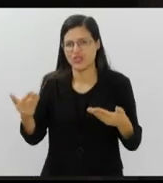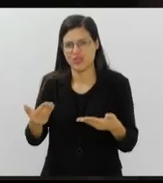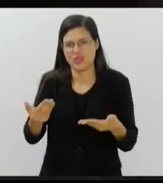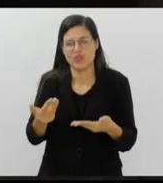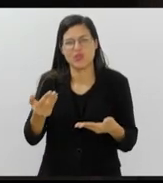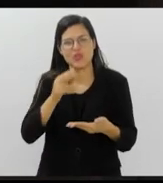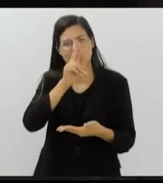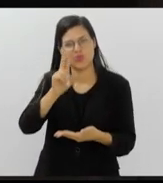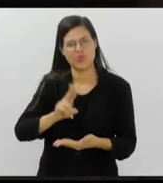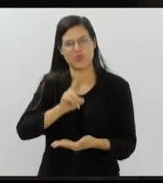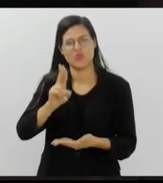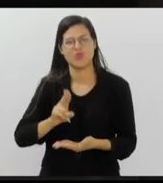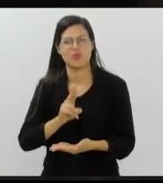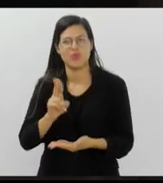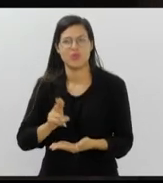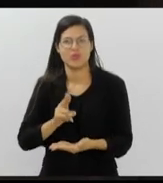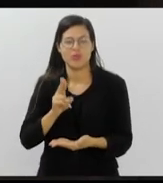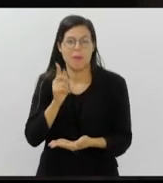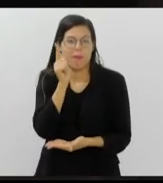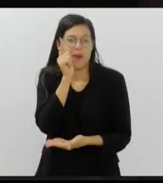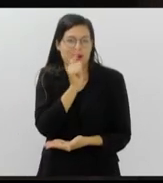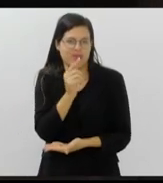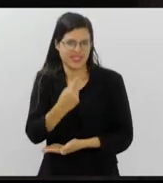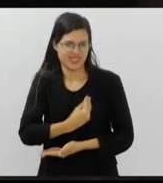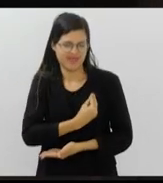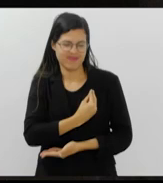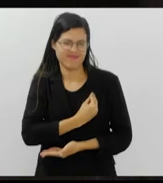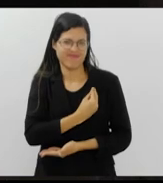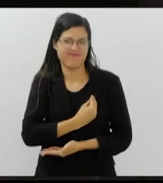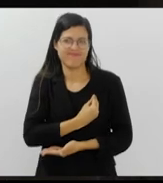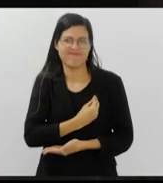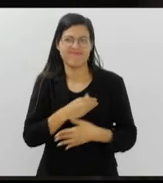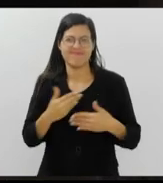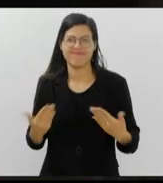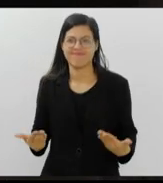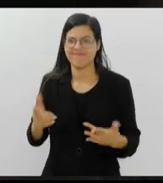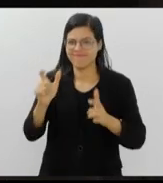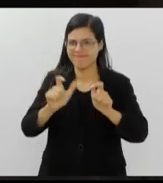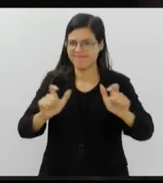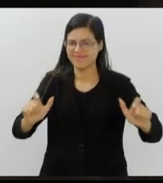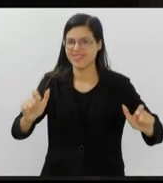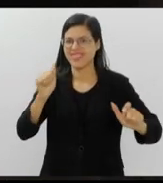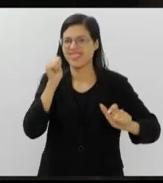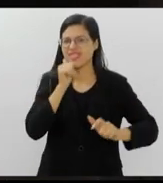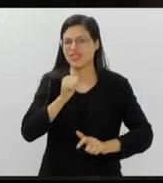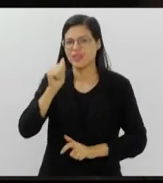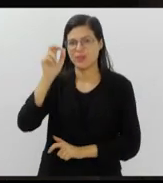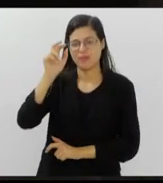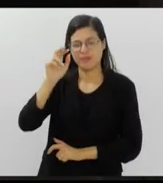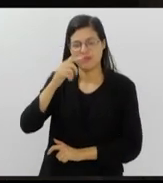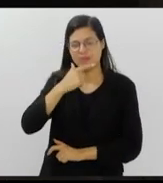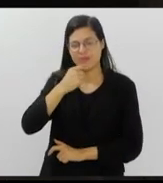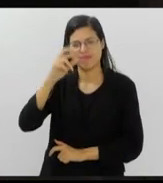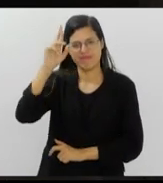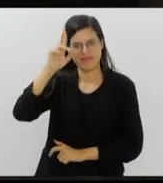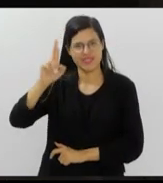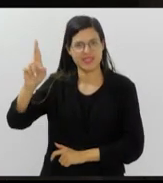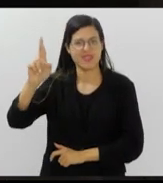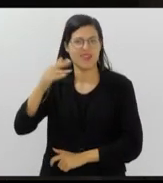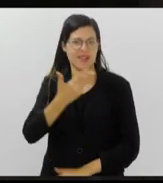para aprender a viver. Senhoras e senhores, minhas amigas, a